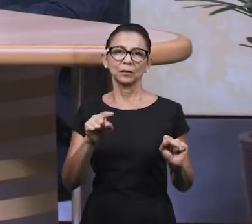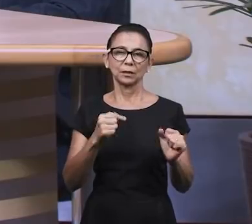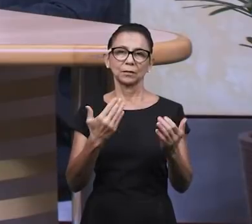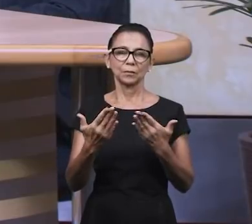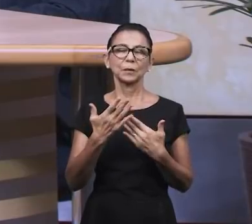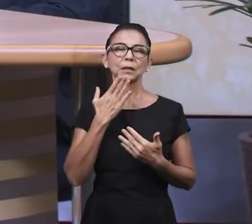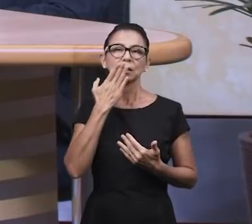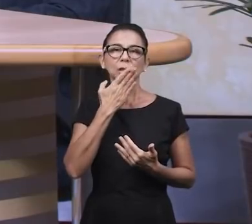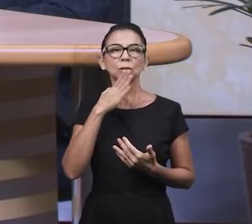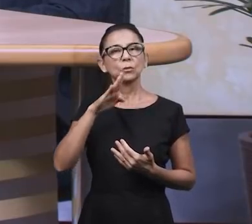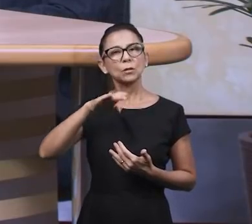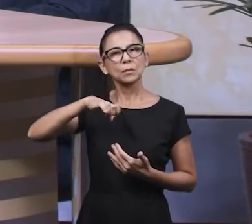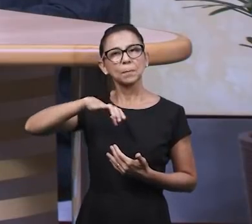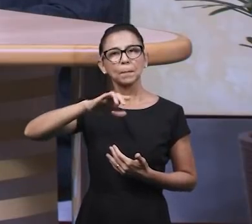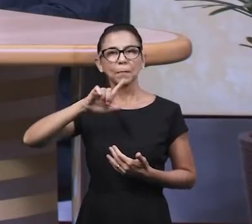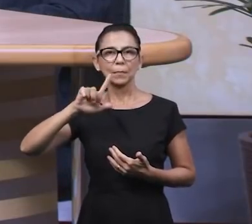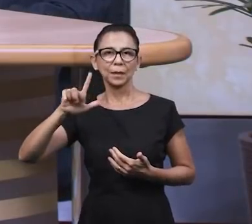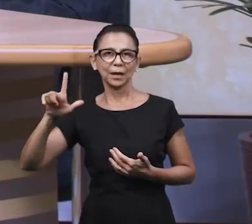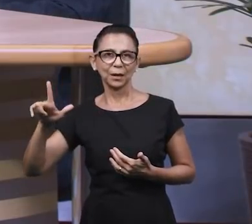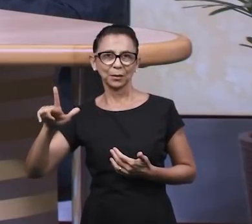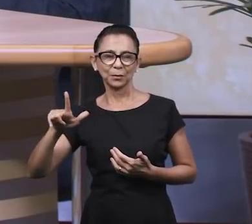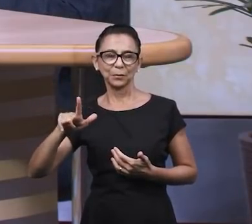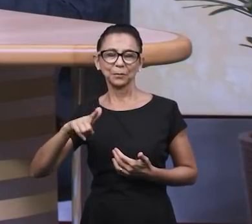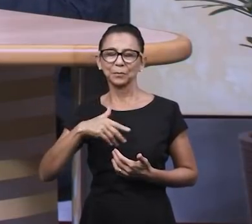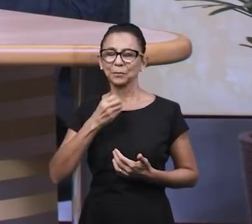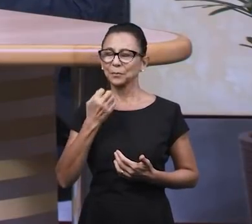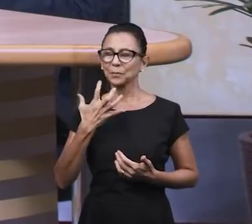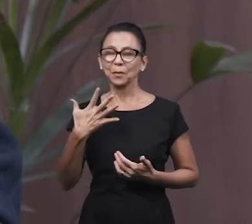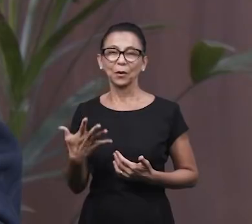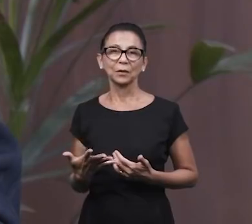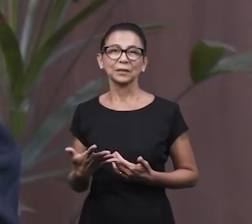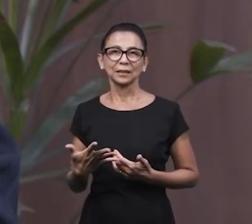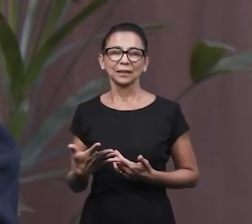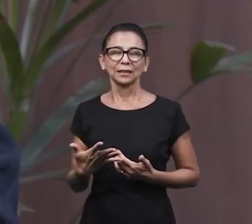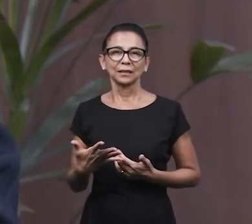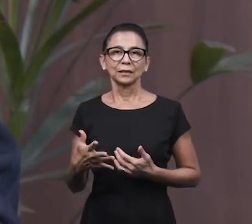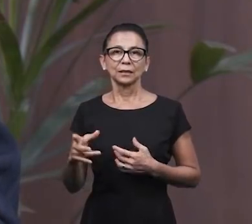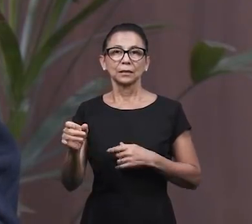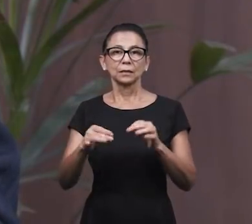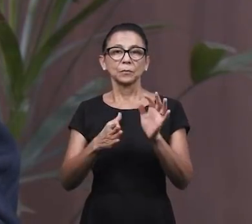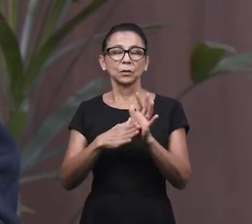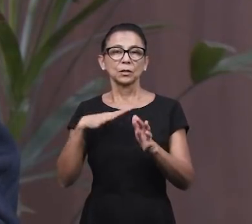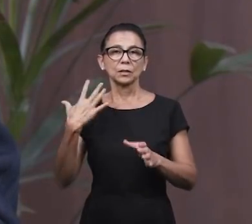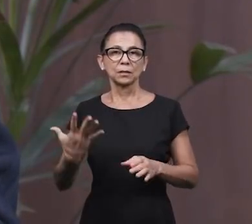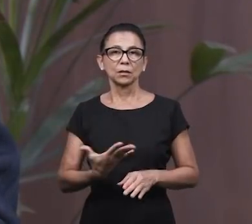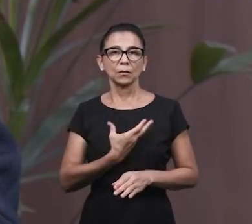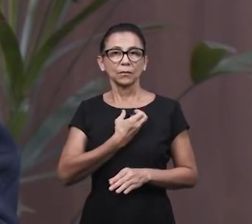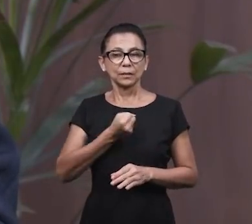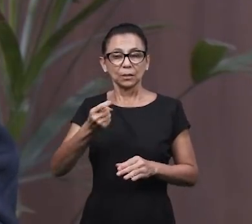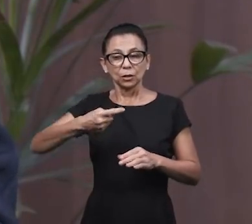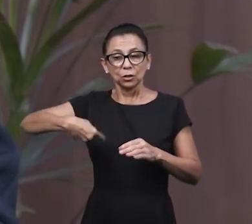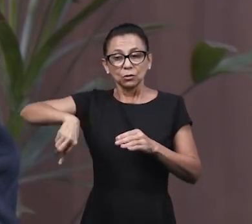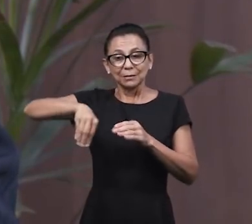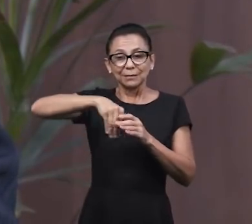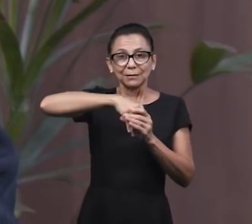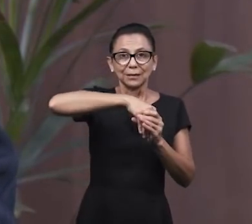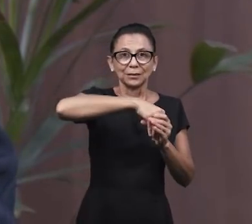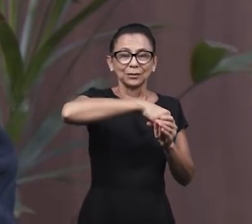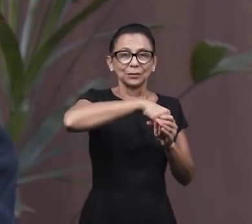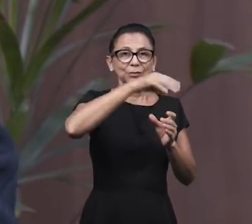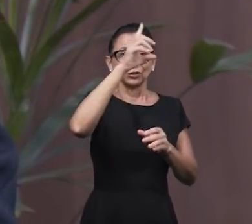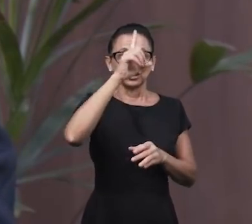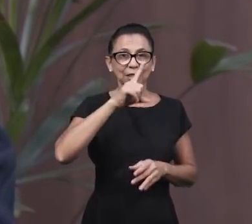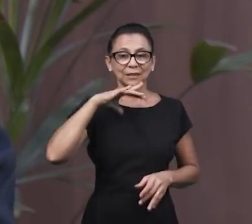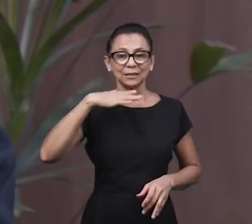do pecado por causa dele. Então, realmente, esse aspecto ali que envolve a festa do casamento de